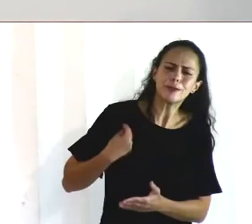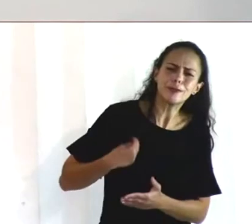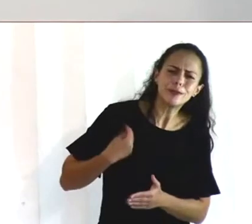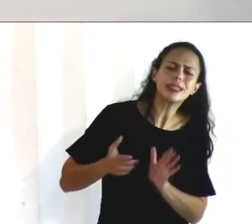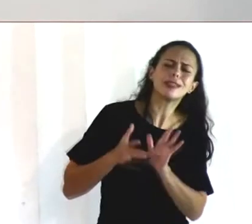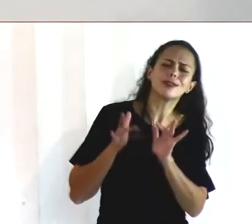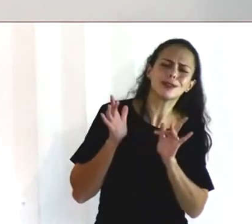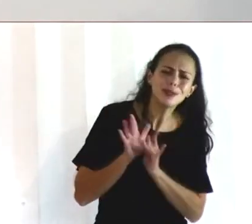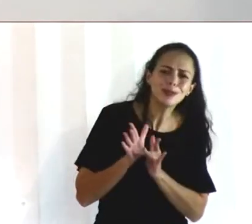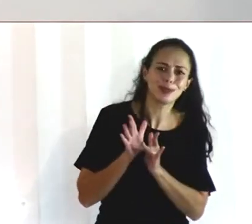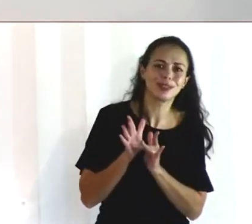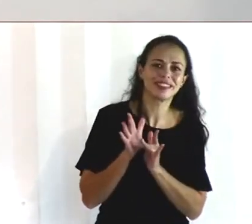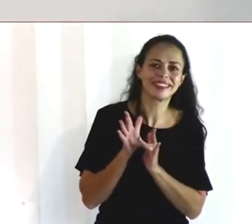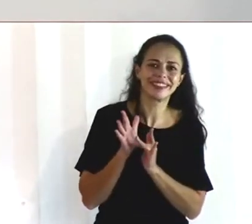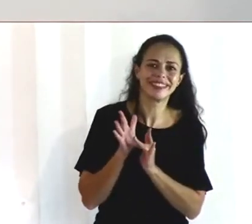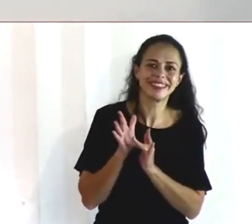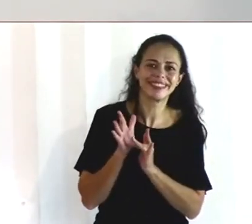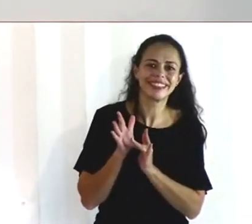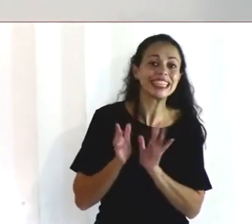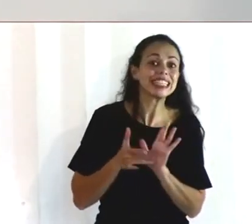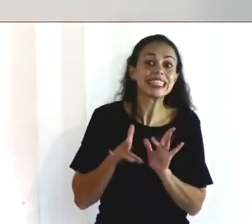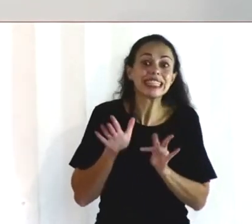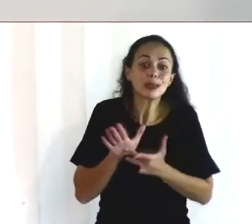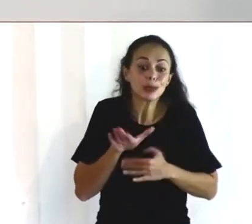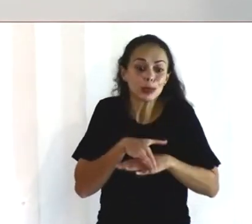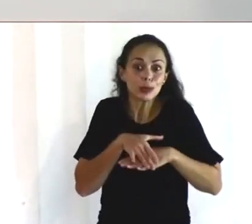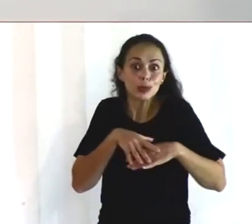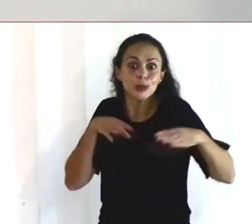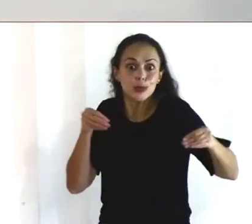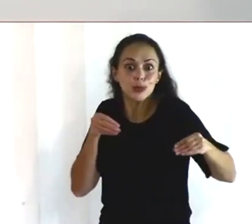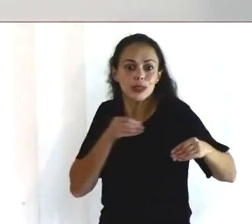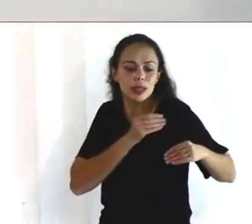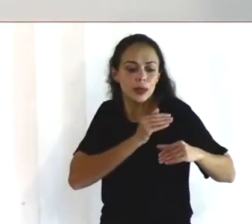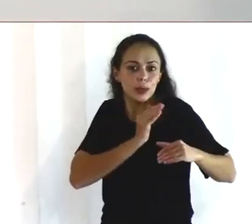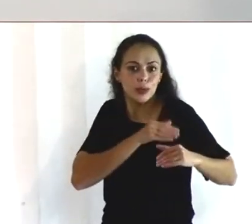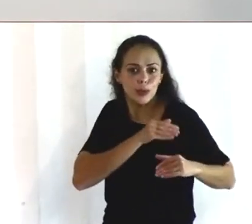Senhor Jesus cura as nossas enfermidades.